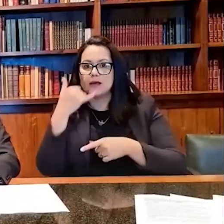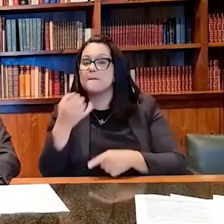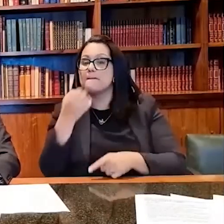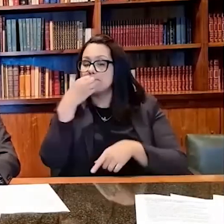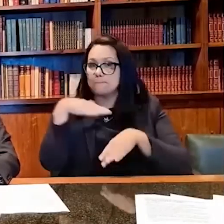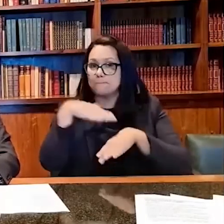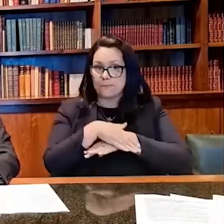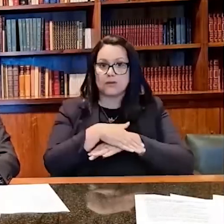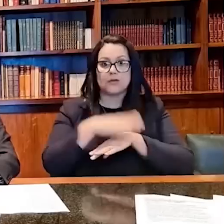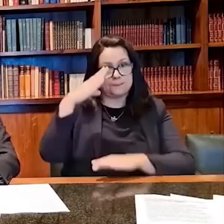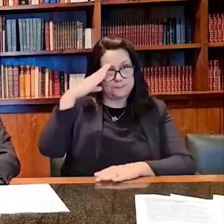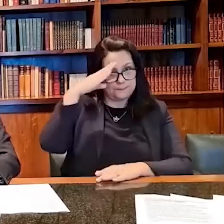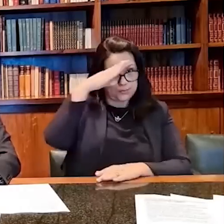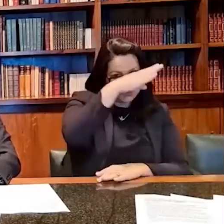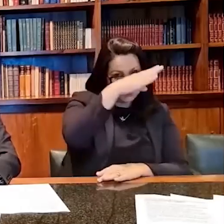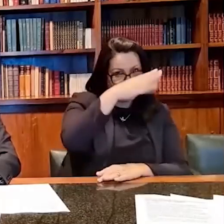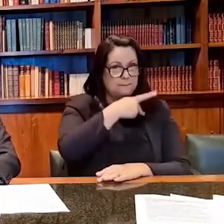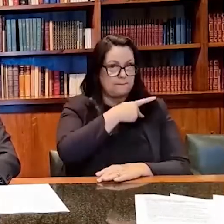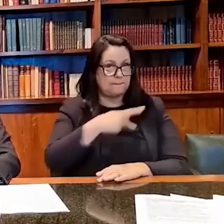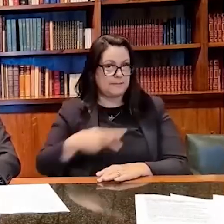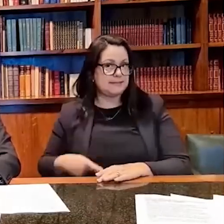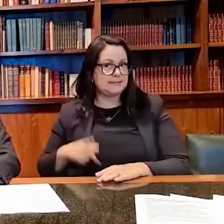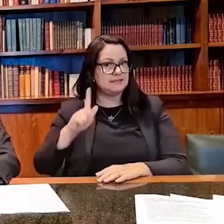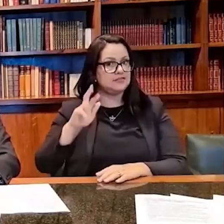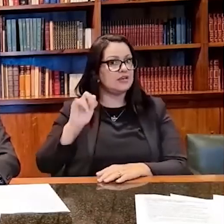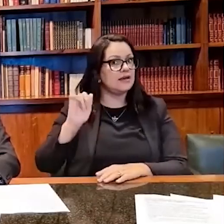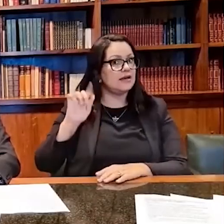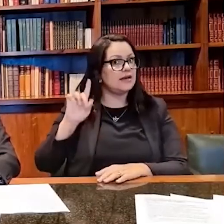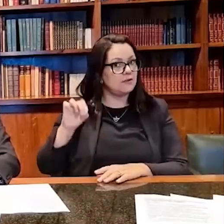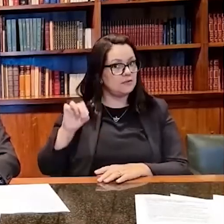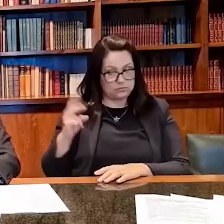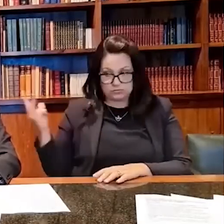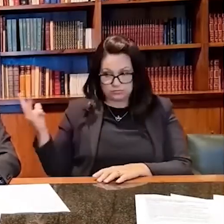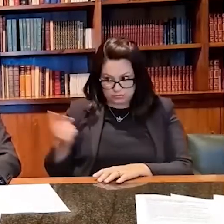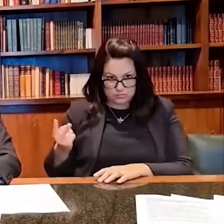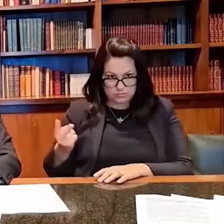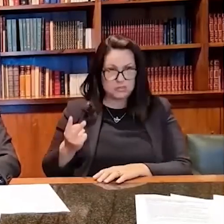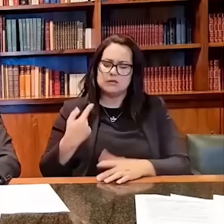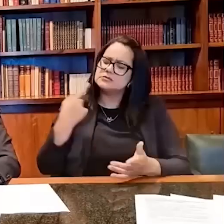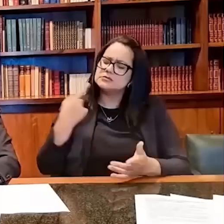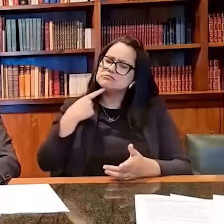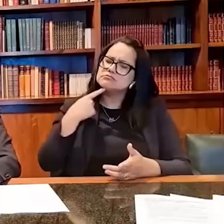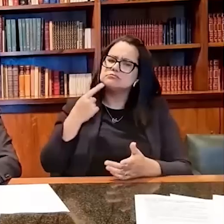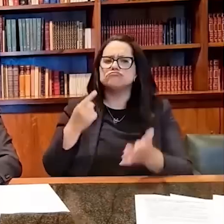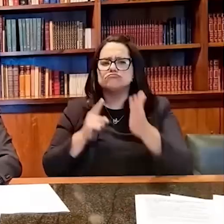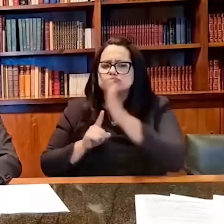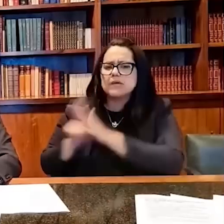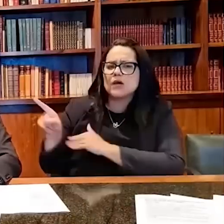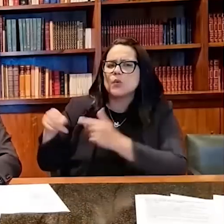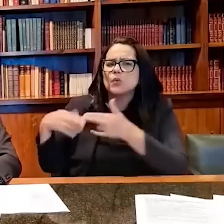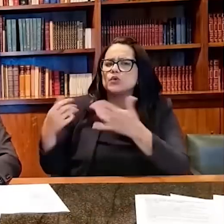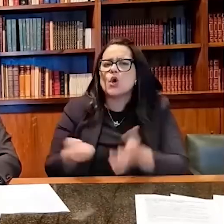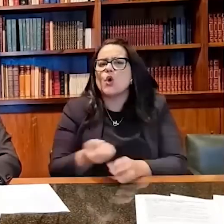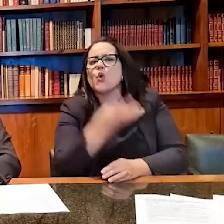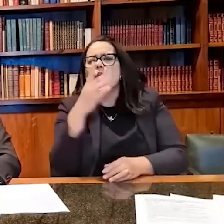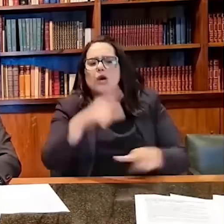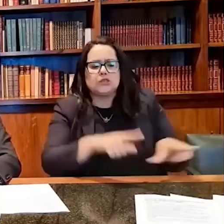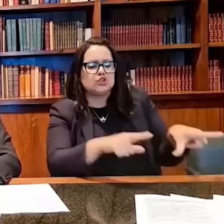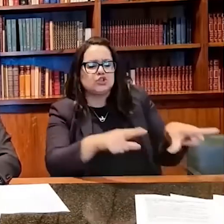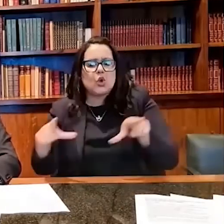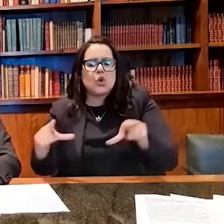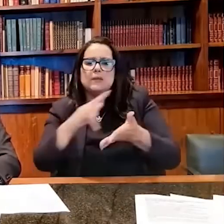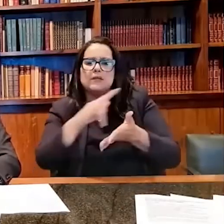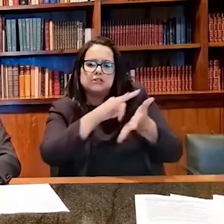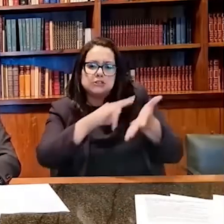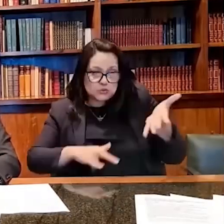e corrupto dos pés à cabeça um exemplo militar um exemplo melhor aluno na